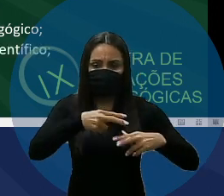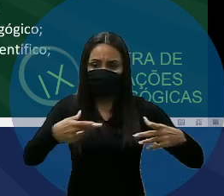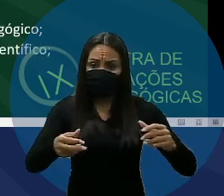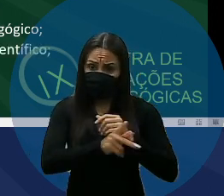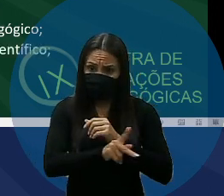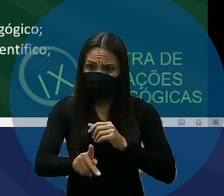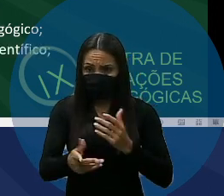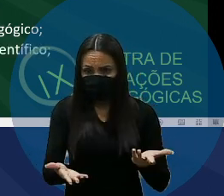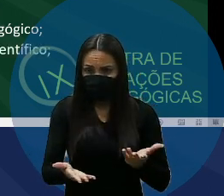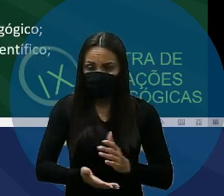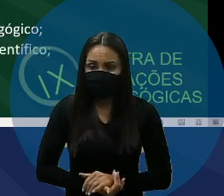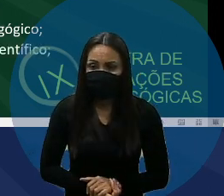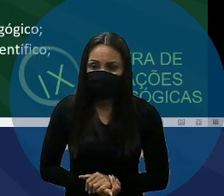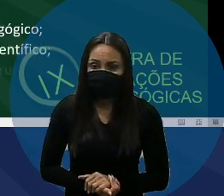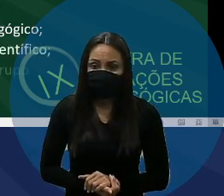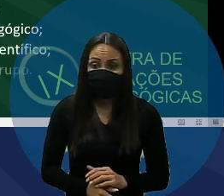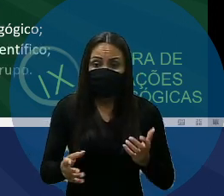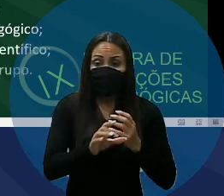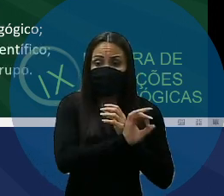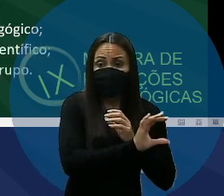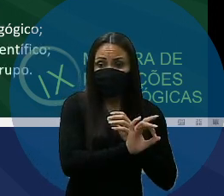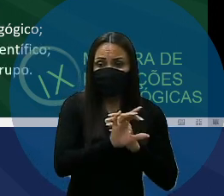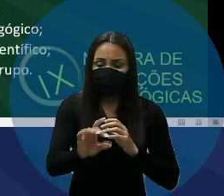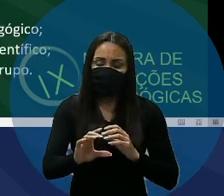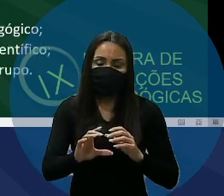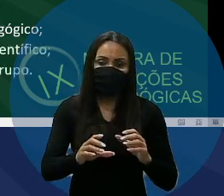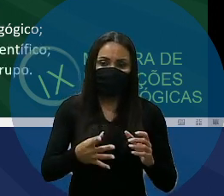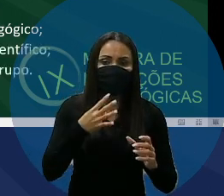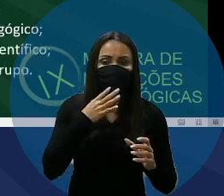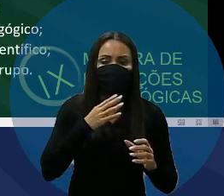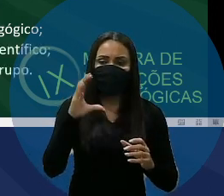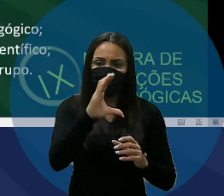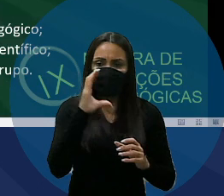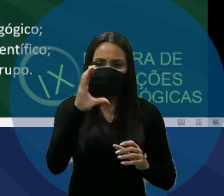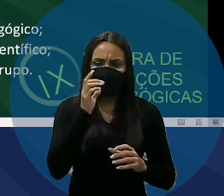pedagógico, realização de experimento científico, porque eles também